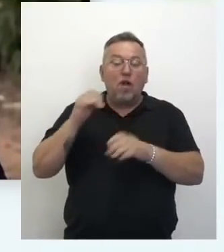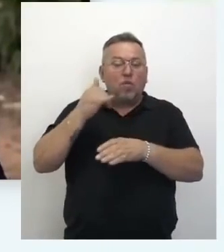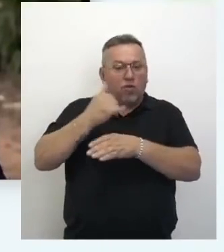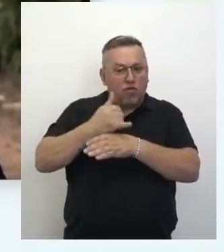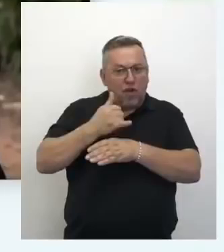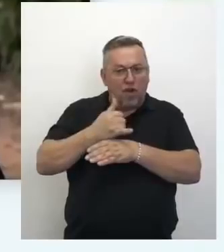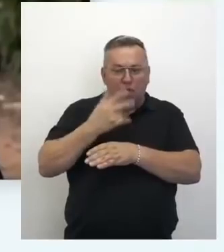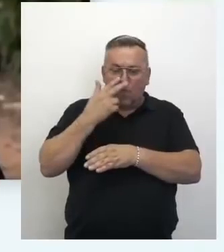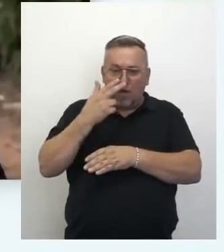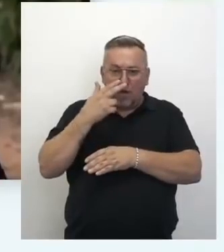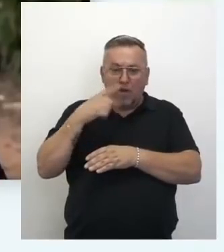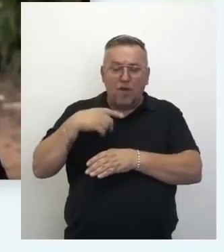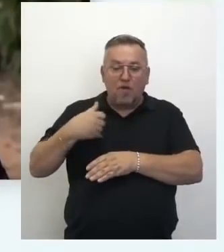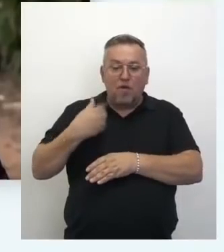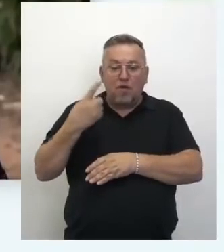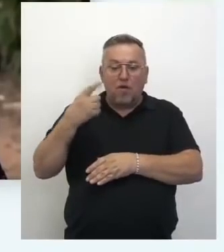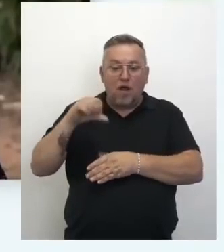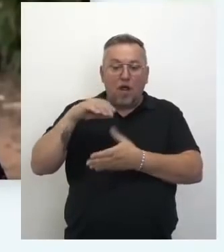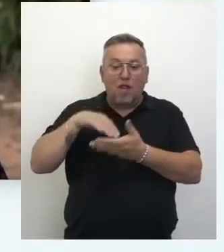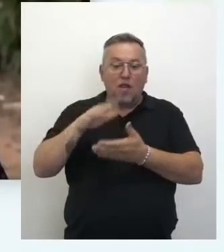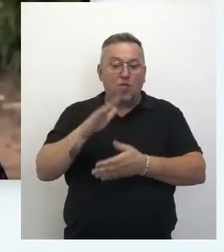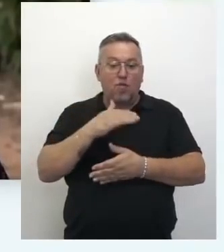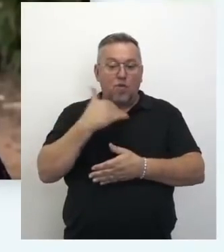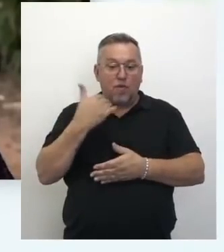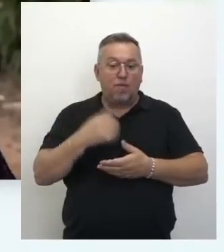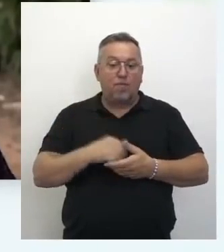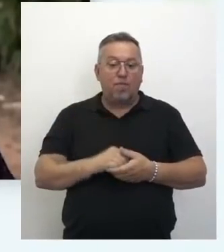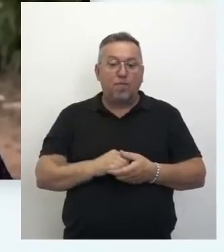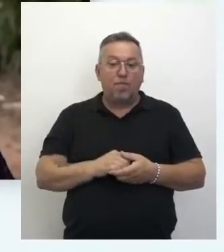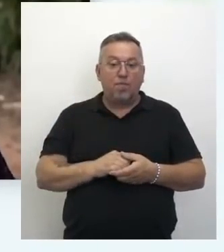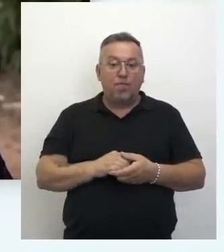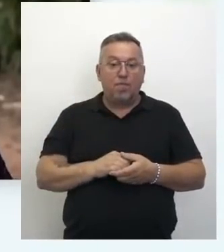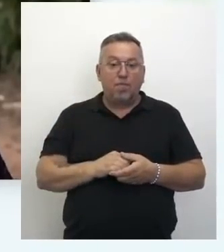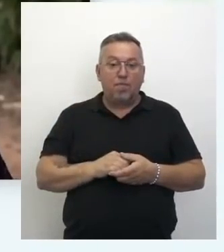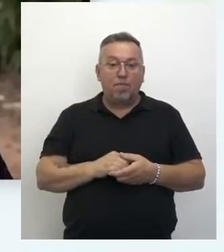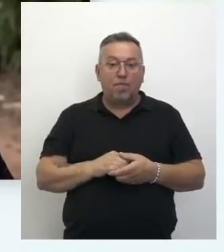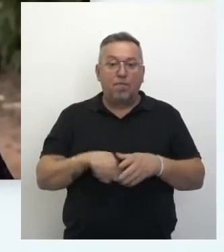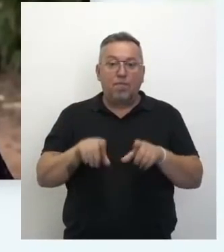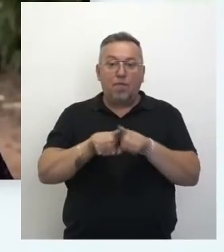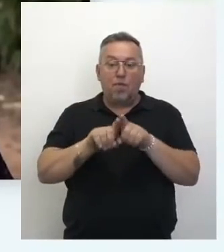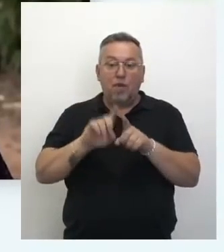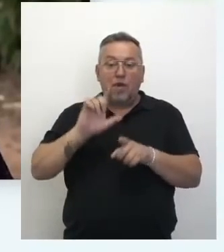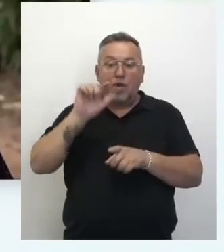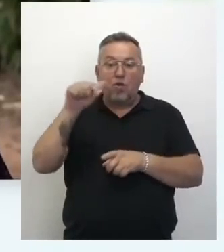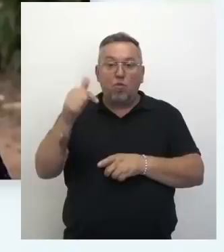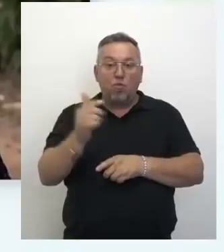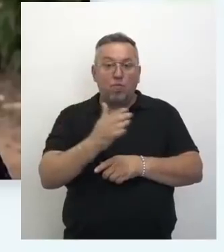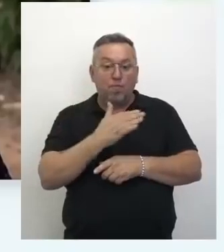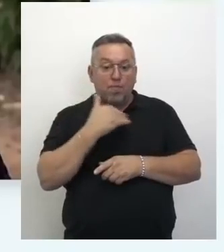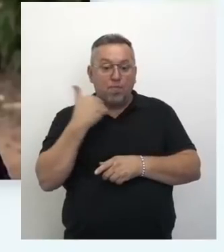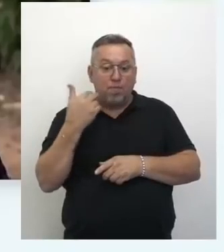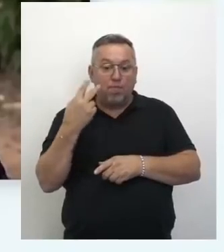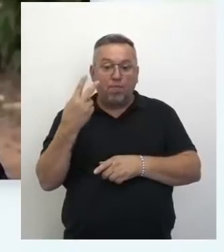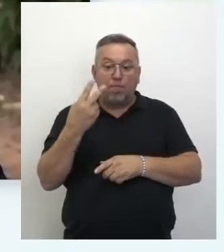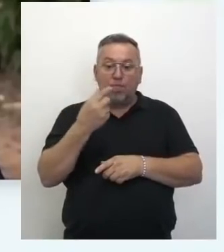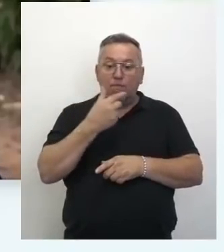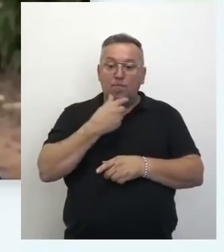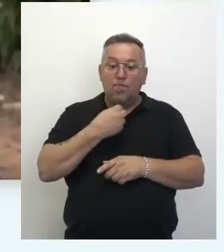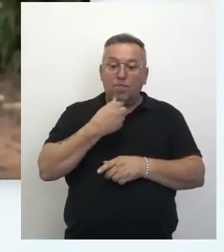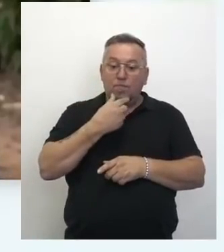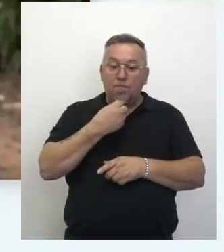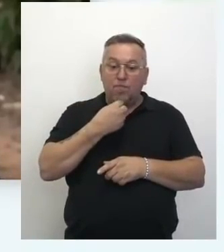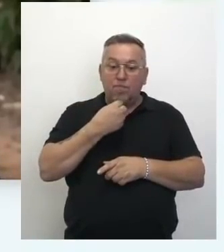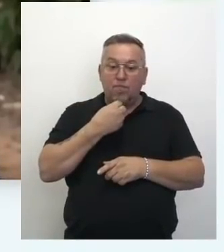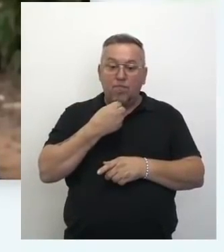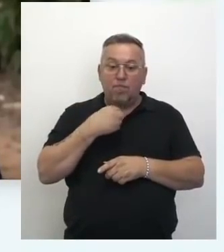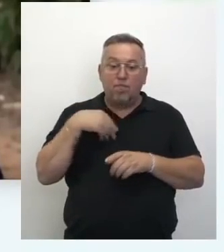19 anos e ficou até o falecimento dela, né? E aí depois que ela faleceu, entrou 2 homens, né?